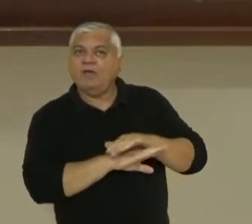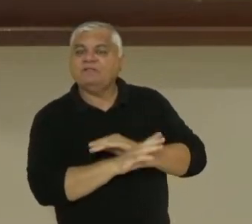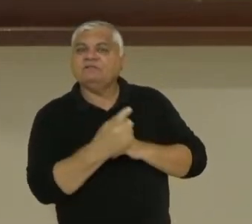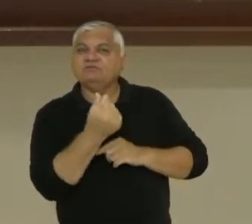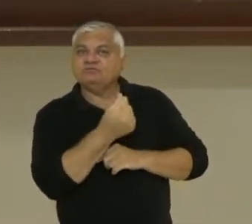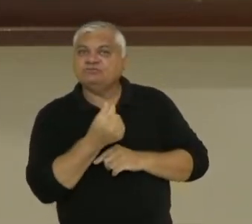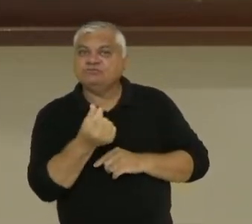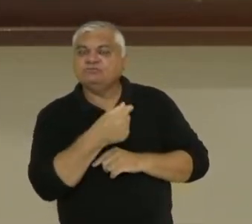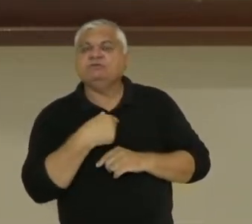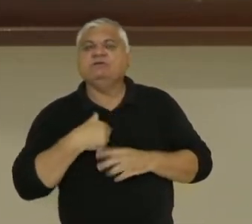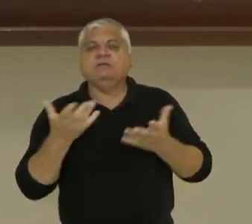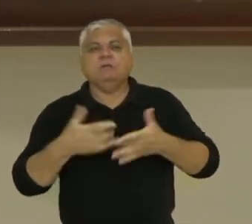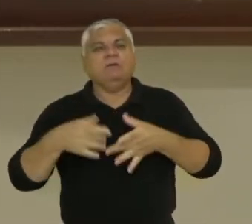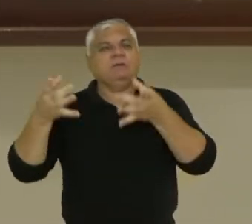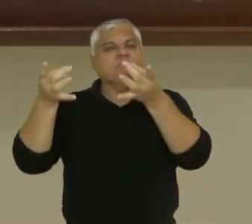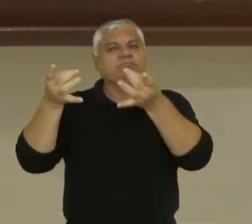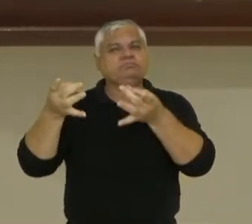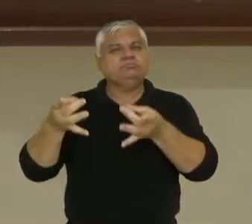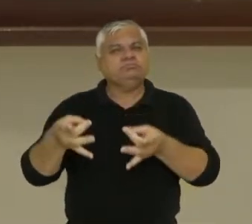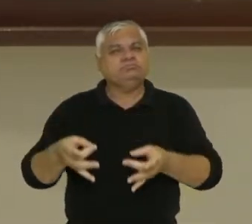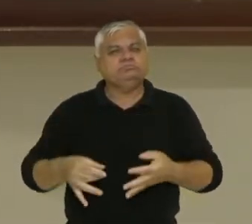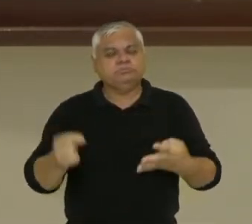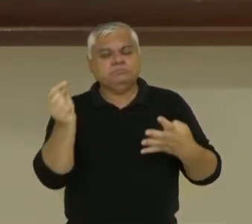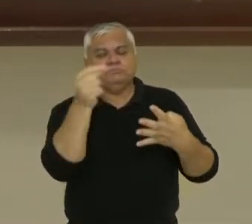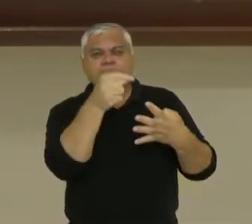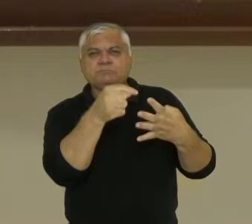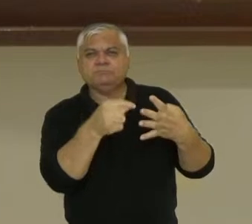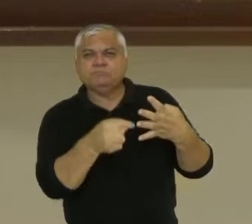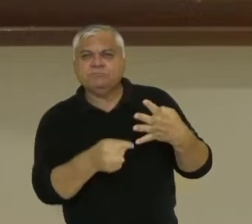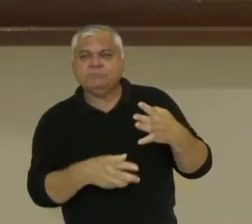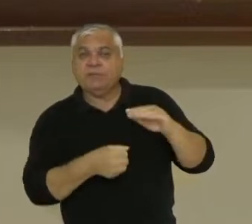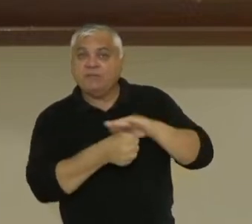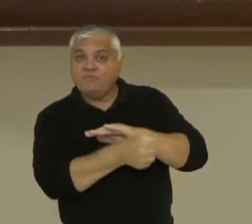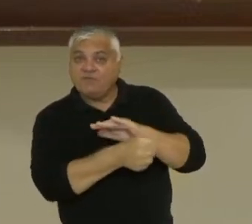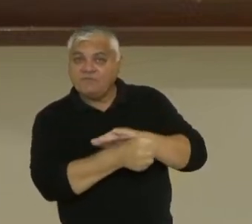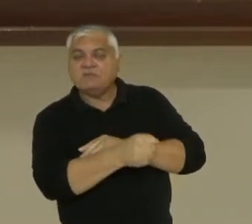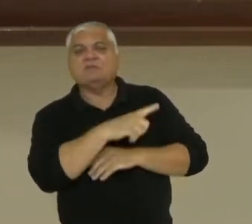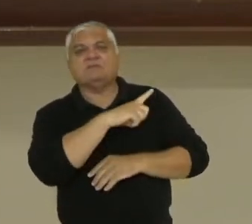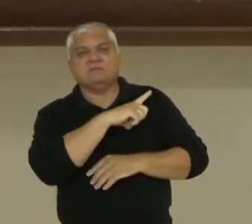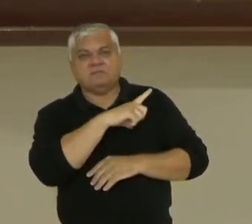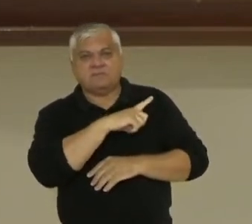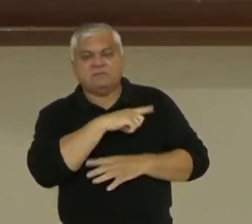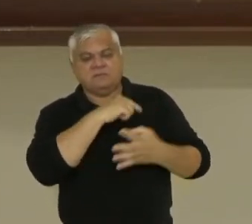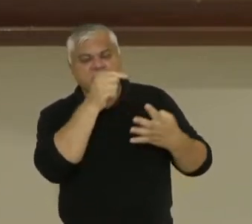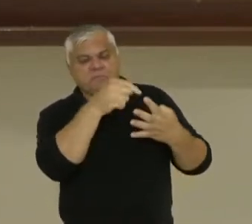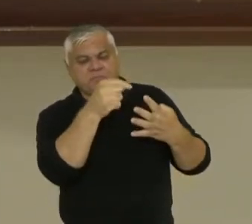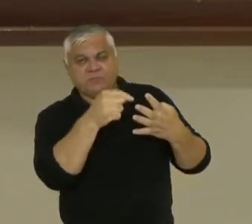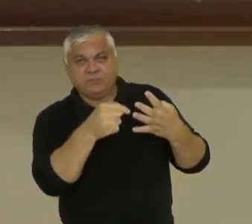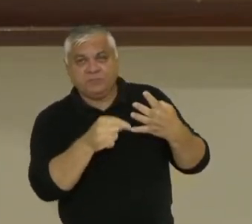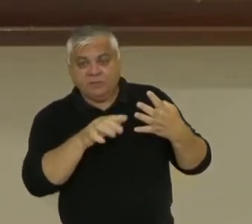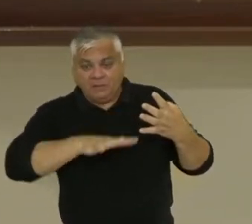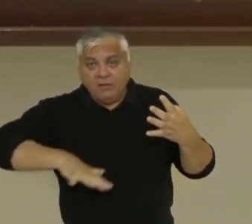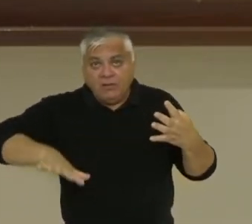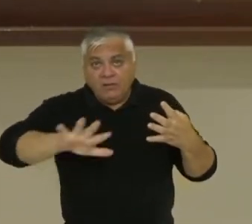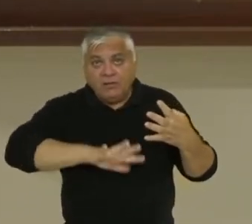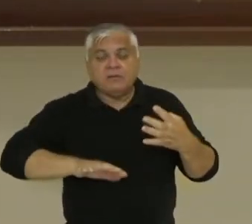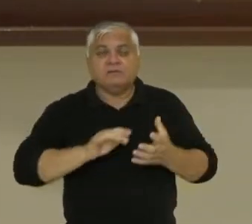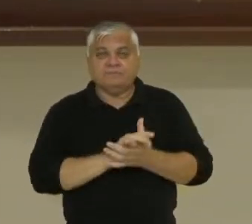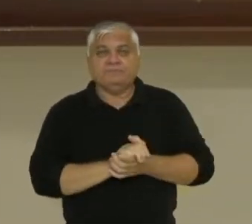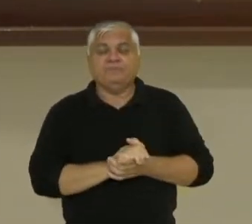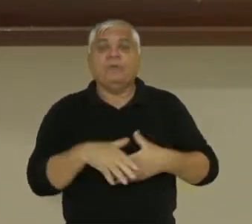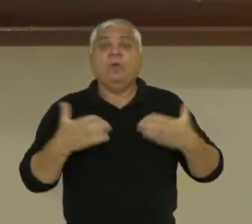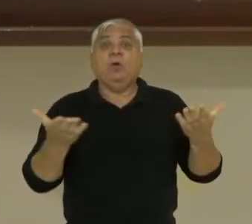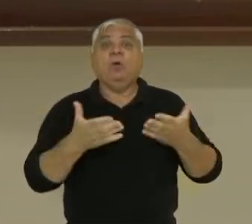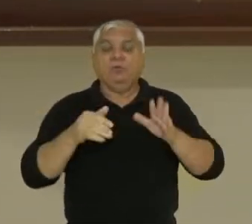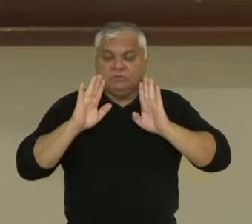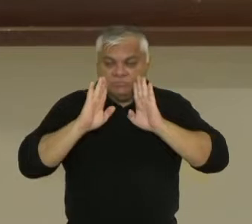falar muito detalhadamente de cada tipo de investimento que nós temos dentro do mercado. Hoje, especificamente,